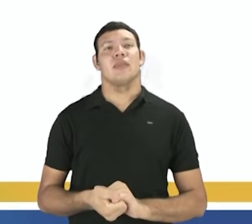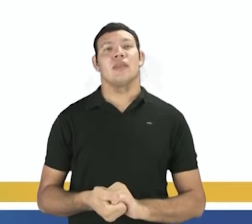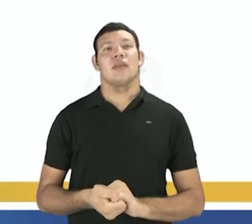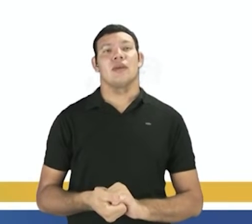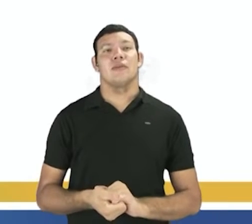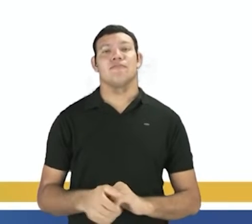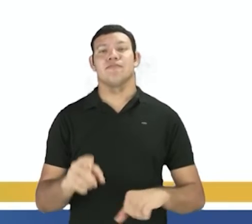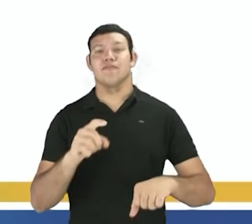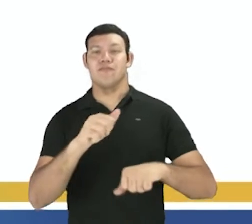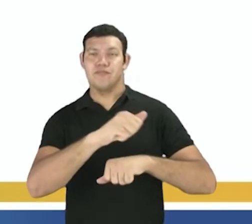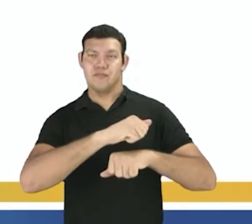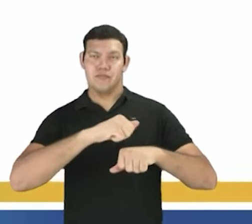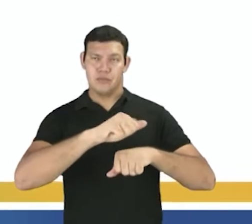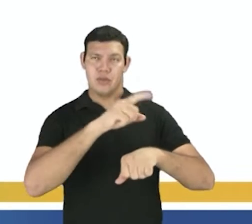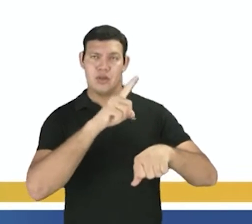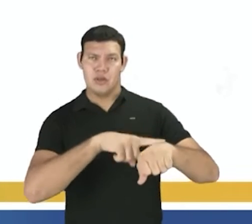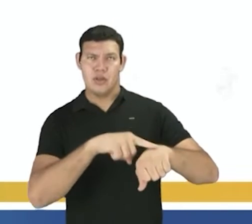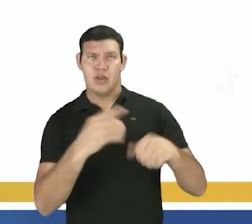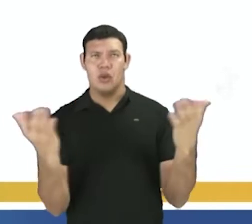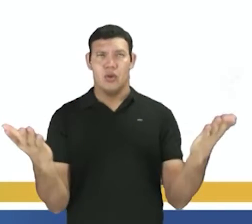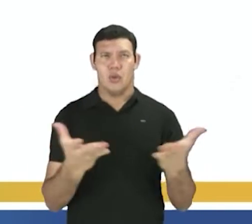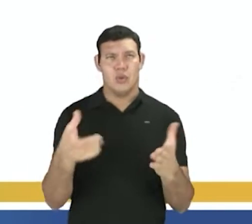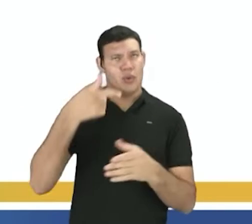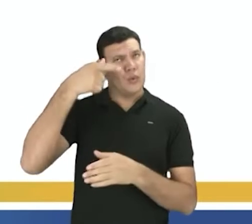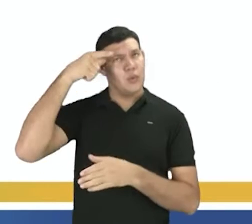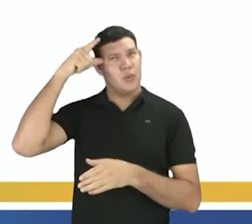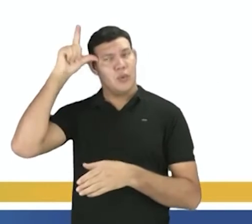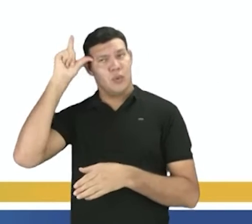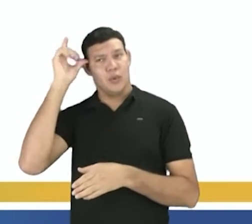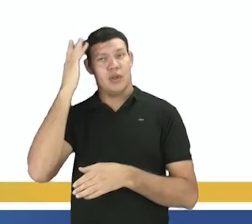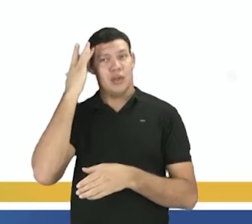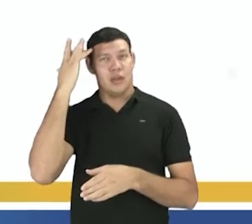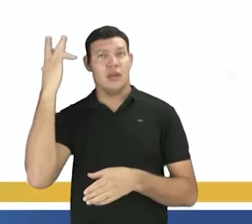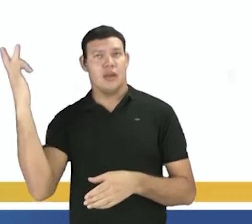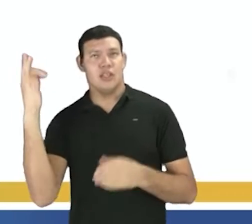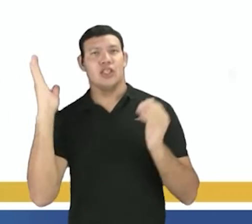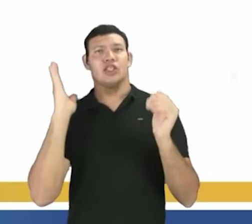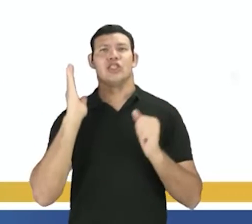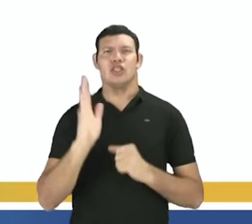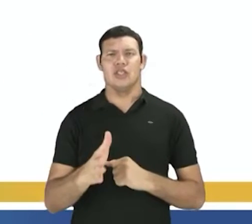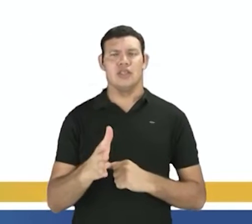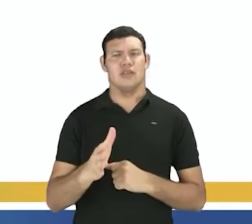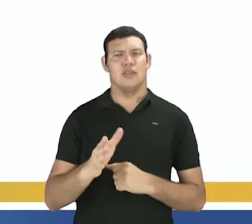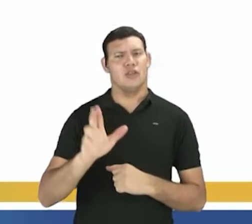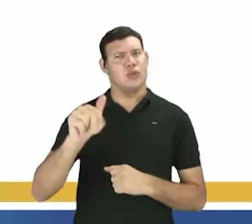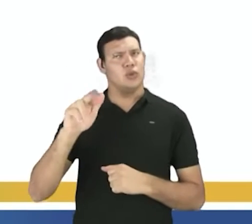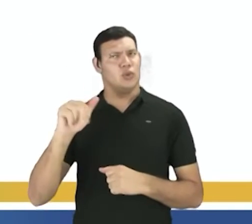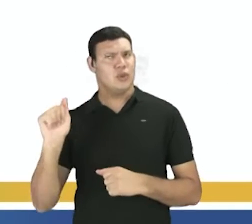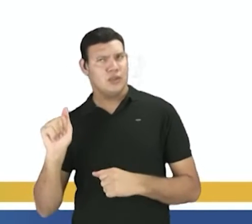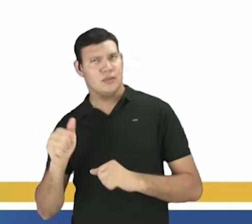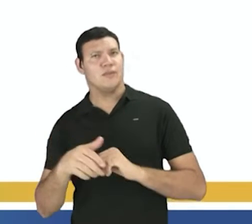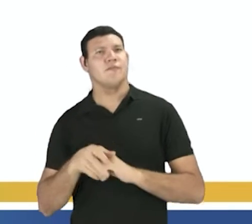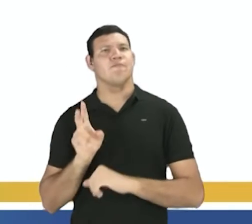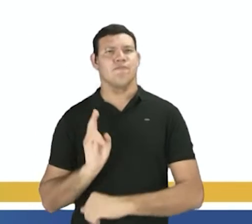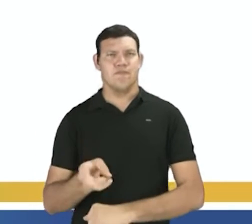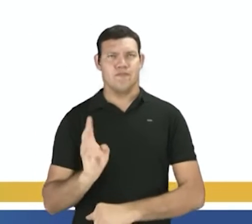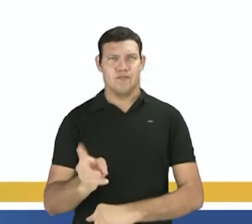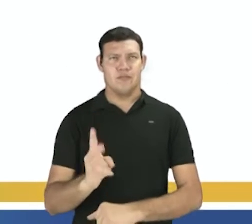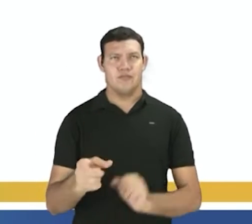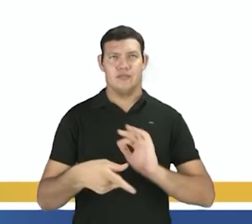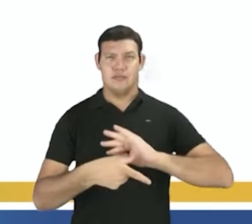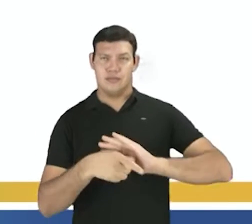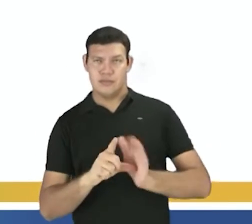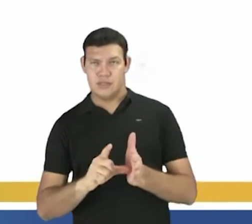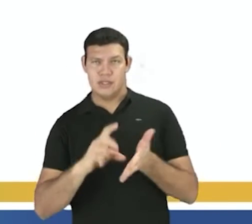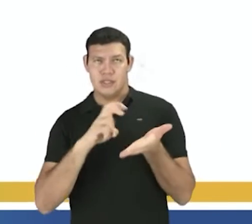Advérbios de tempo: hoje, ontem, amanhã, já, jamais, nunca,